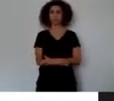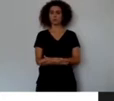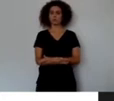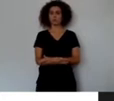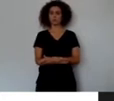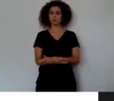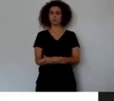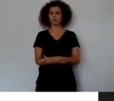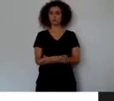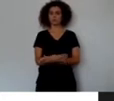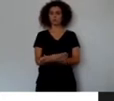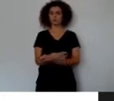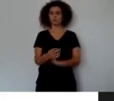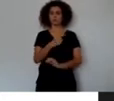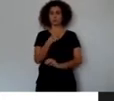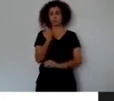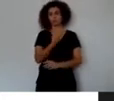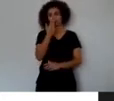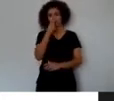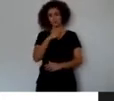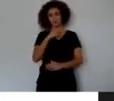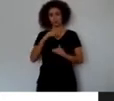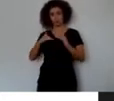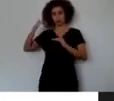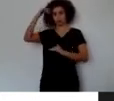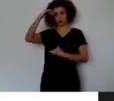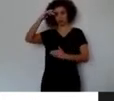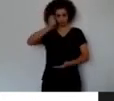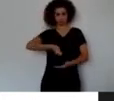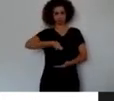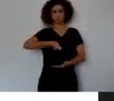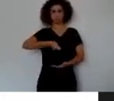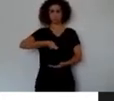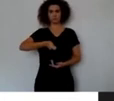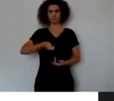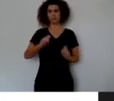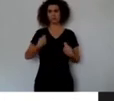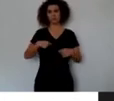e que a gente ocupa um lugar de autoridade, que deveria ser criticado e repensado.